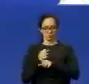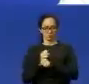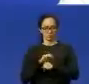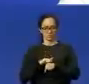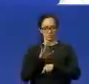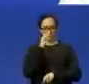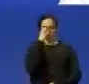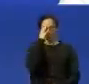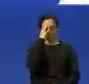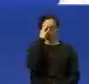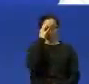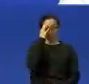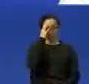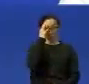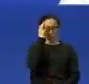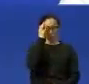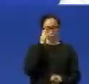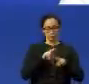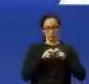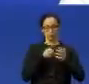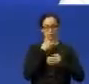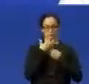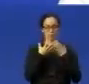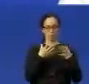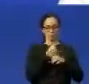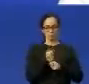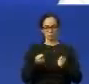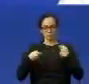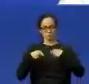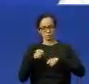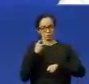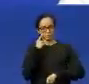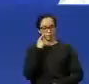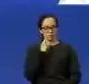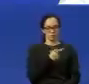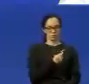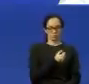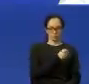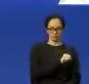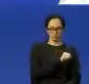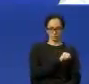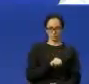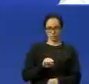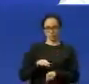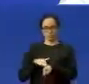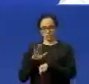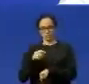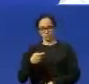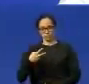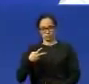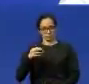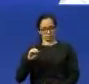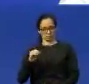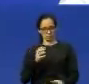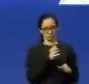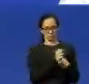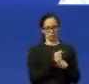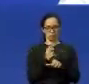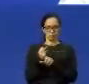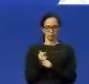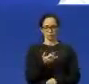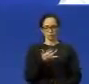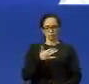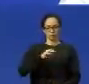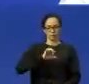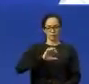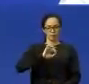Ao analisar um caso, o cientista obteve os dados: a pressão mínima 78, a pressão máxima 120 e o número de batimentos cardíacos de